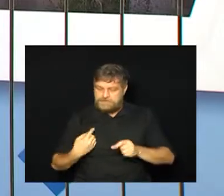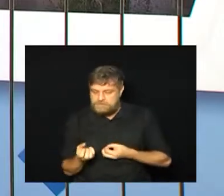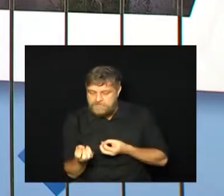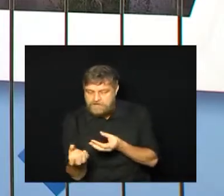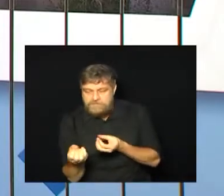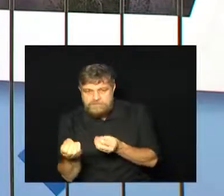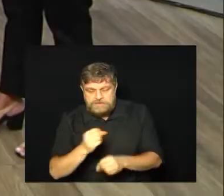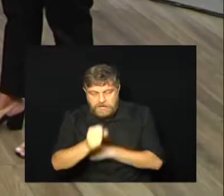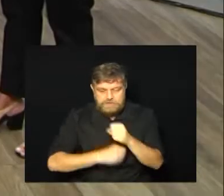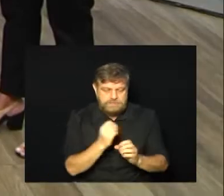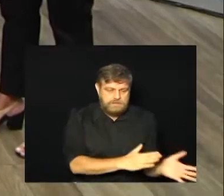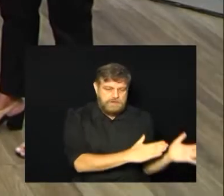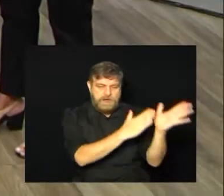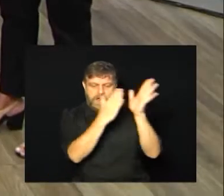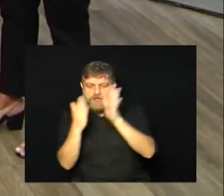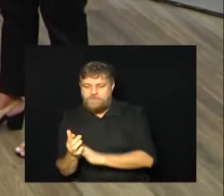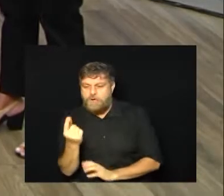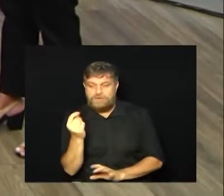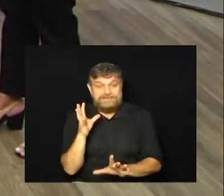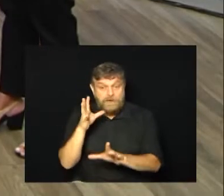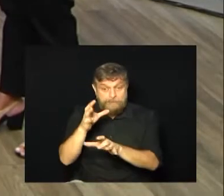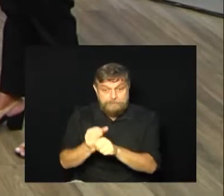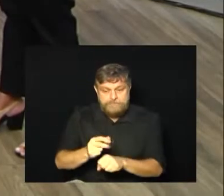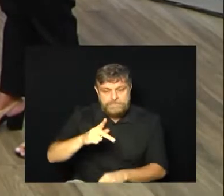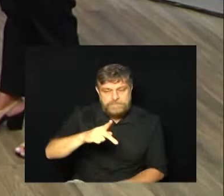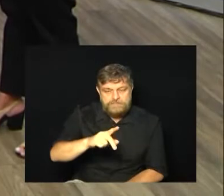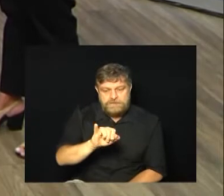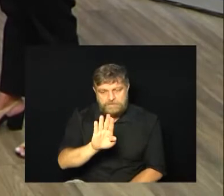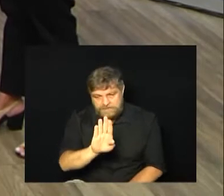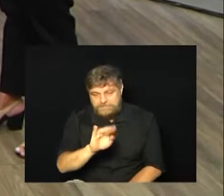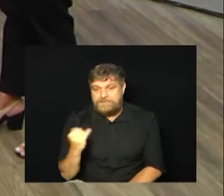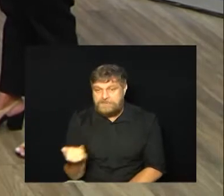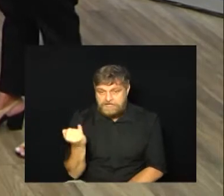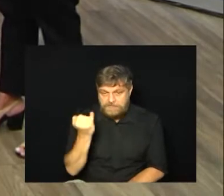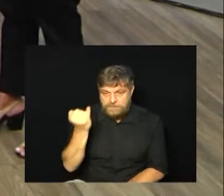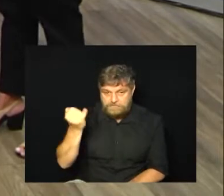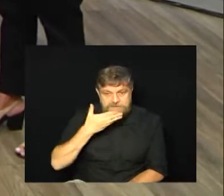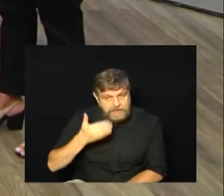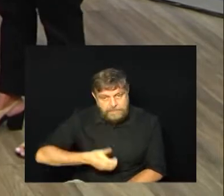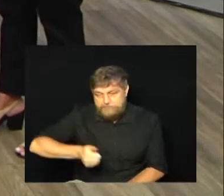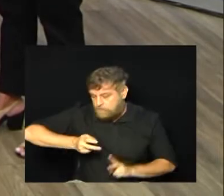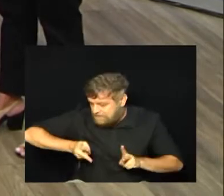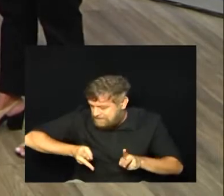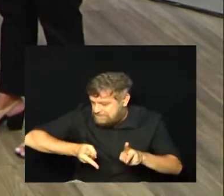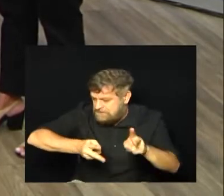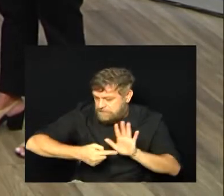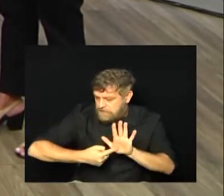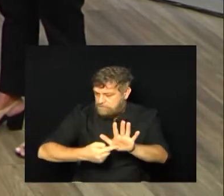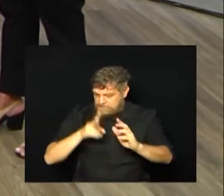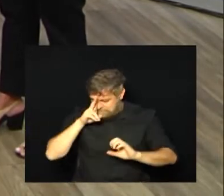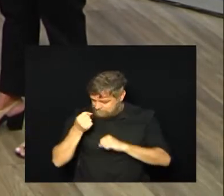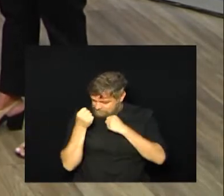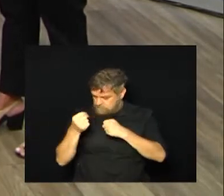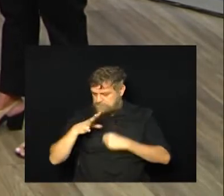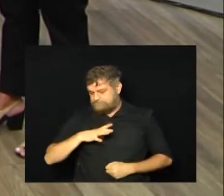ao longo do ano sobre o Produto Interno Bruto, que a gente espera aí que seja sempre muito importante, que melhore sempre, né? O que mostra a força de